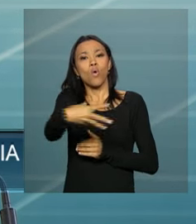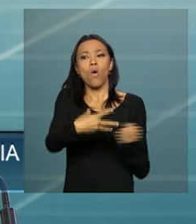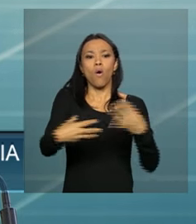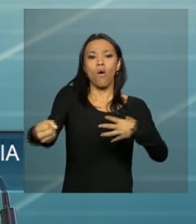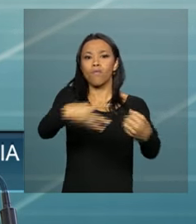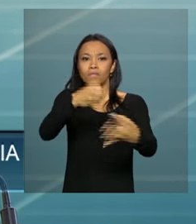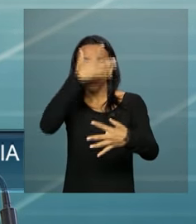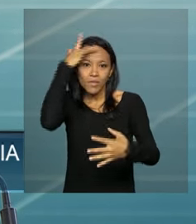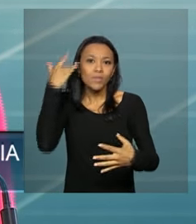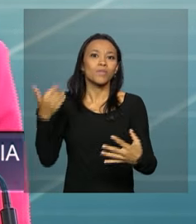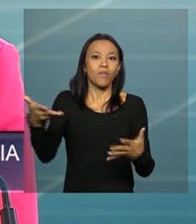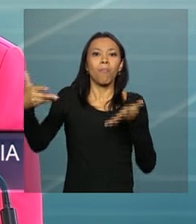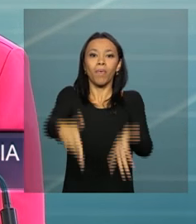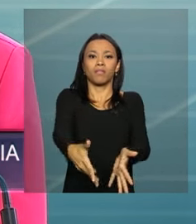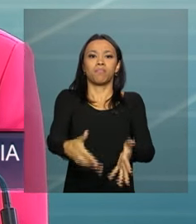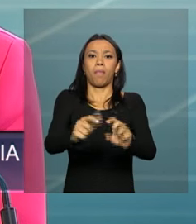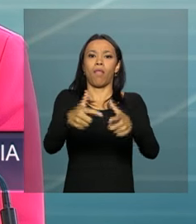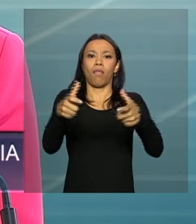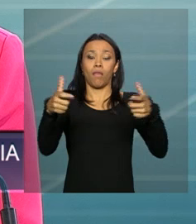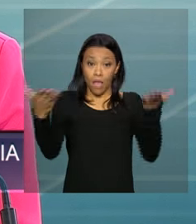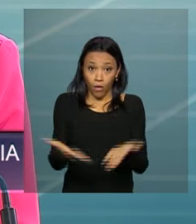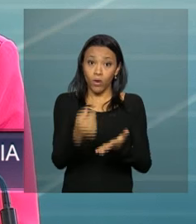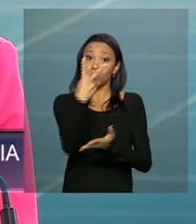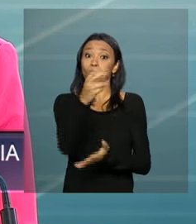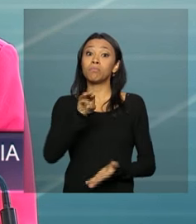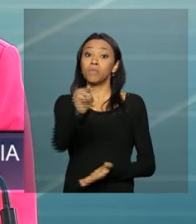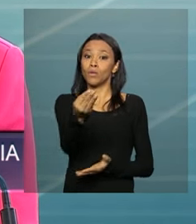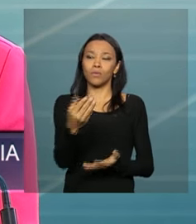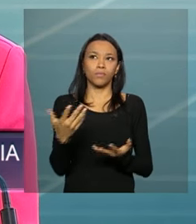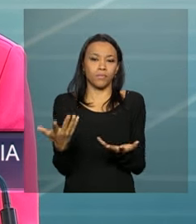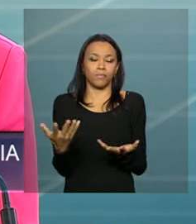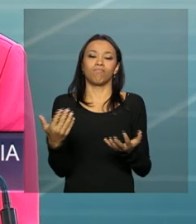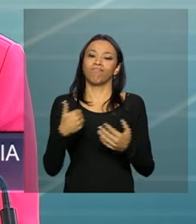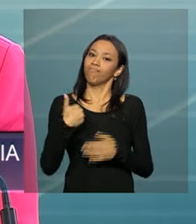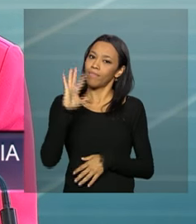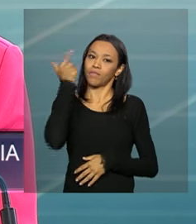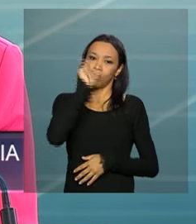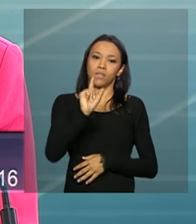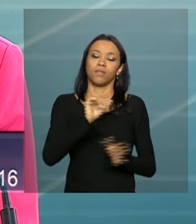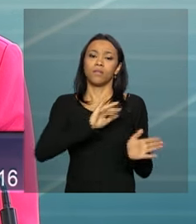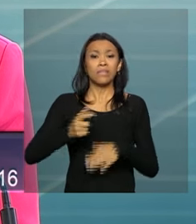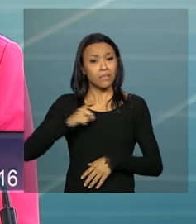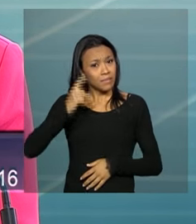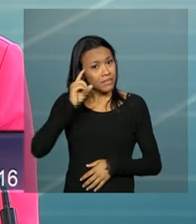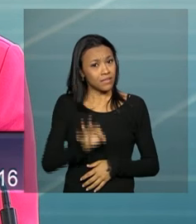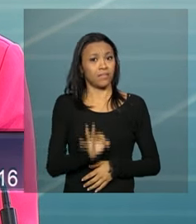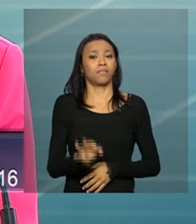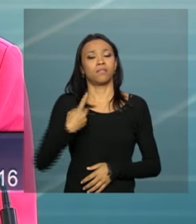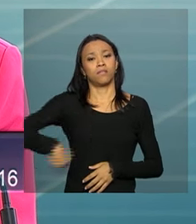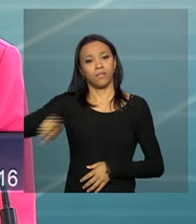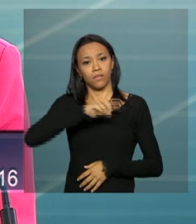vão ser colhidos. E agora, com os 2 milhões, ainda mais. Tenho certeza que